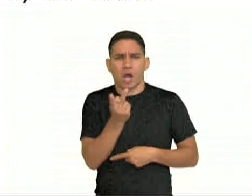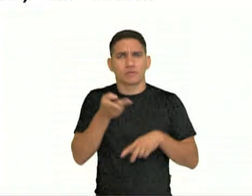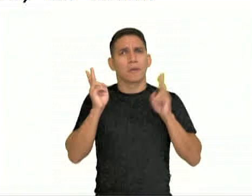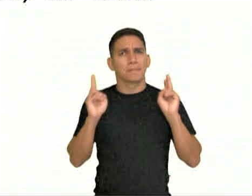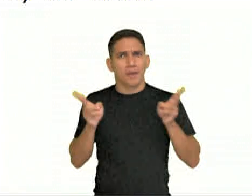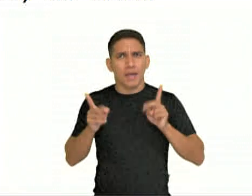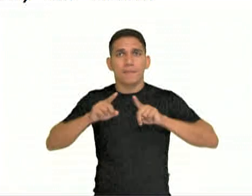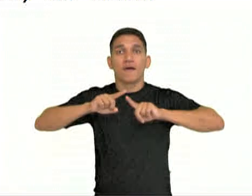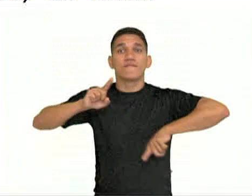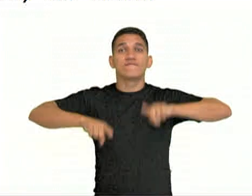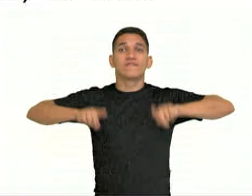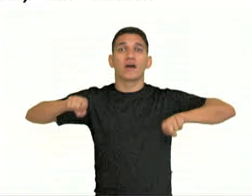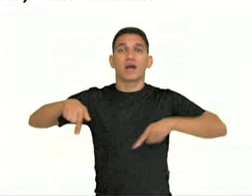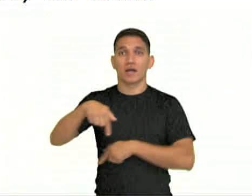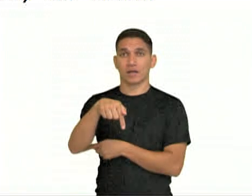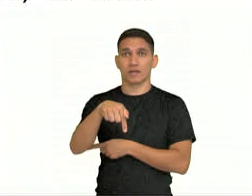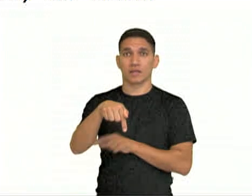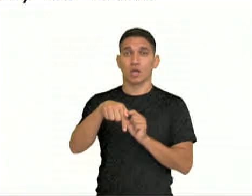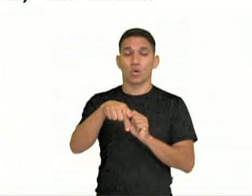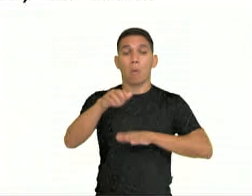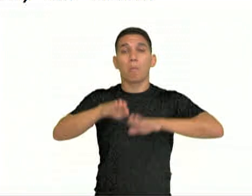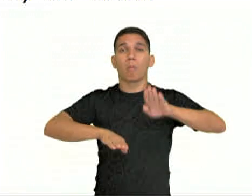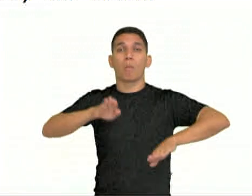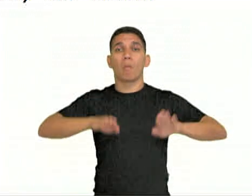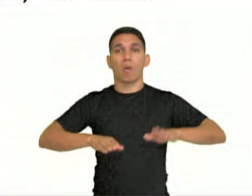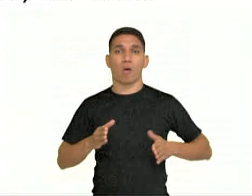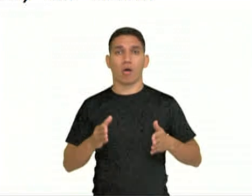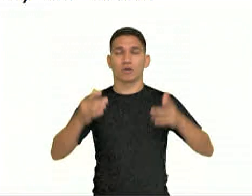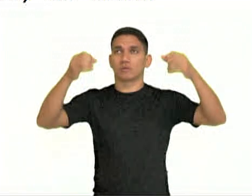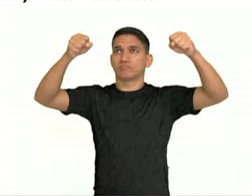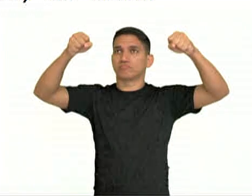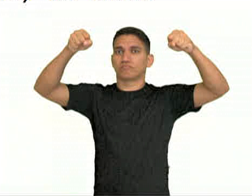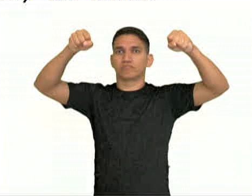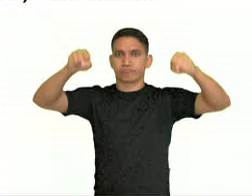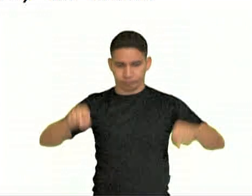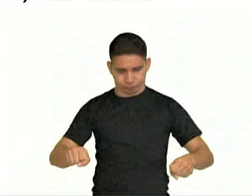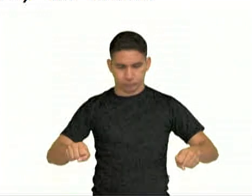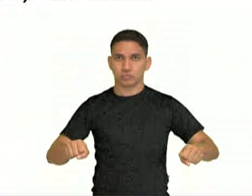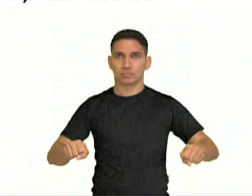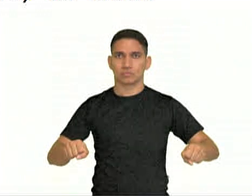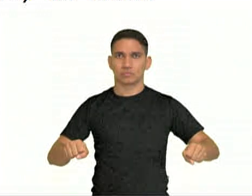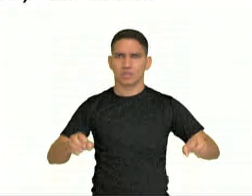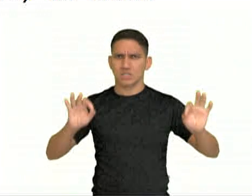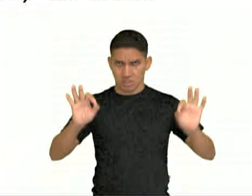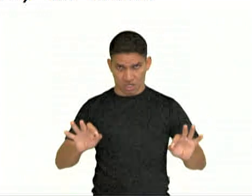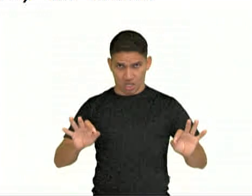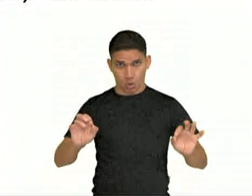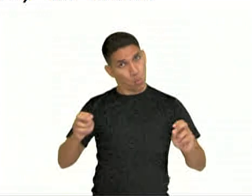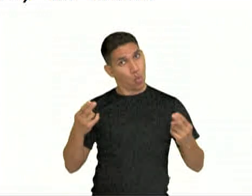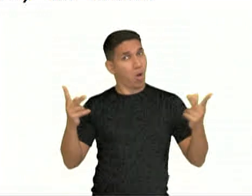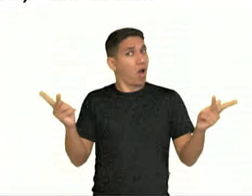mesma variação da quantidade de movimento durante a queda. Certo ou errado?